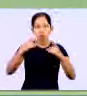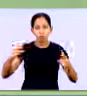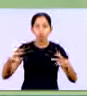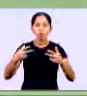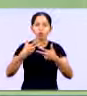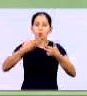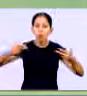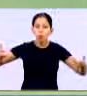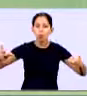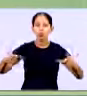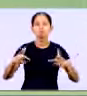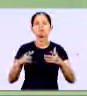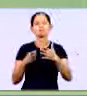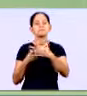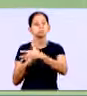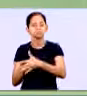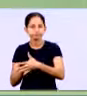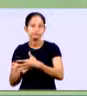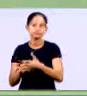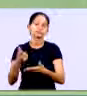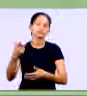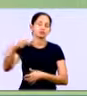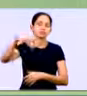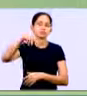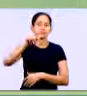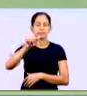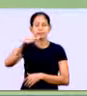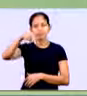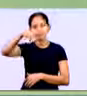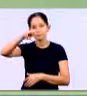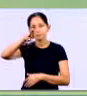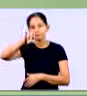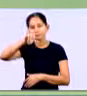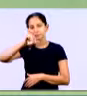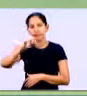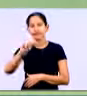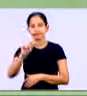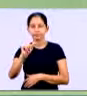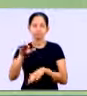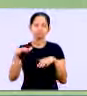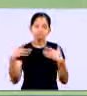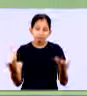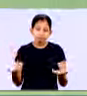instalações, máquinas, né, e equipamentos, denominados de capital fixo,